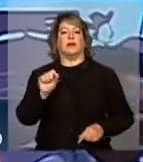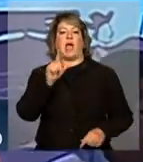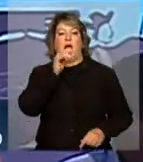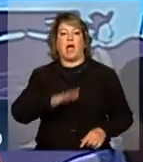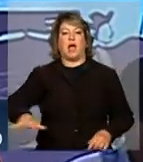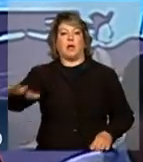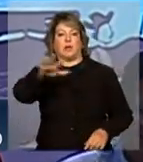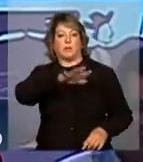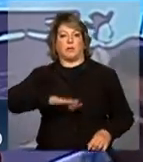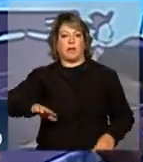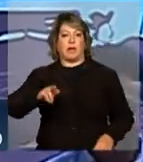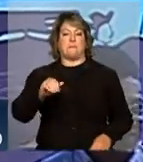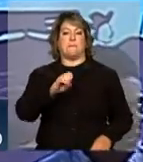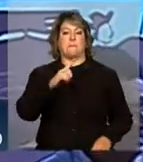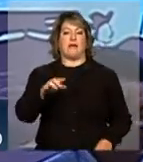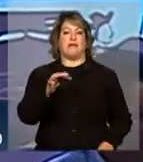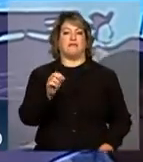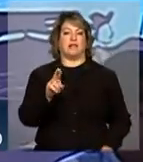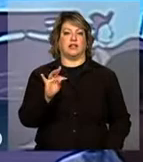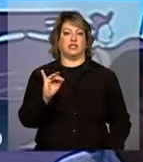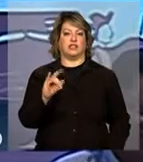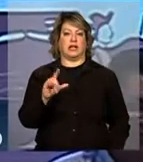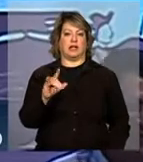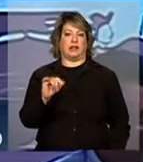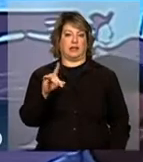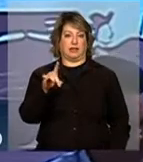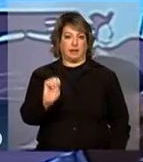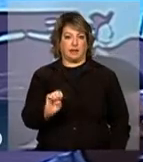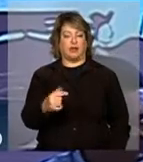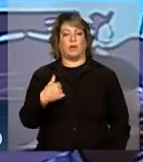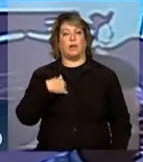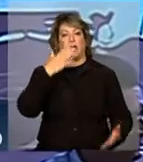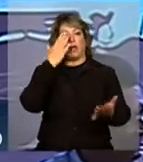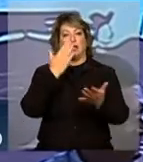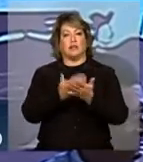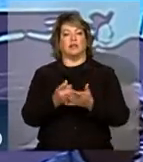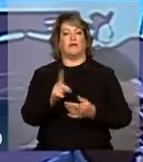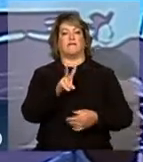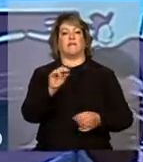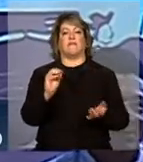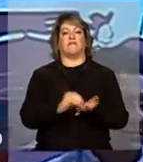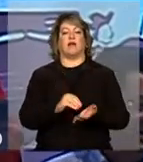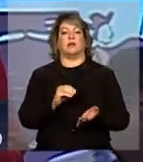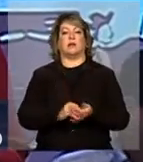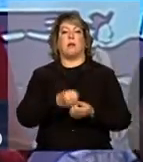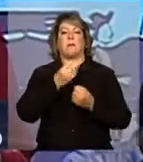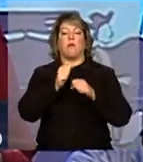fertilidade. E acredito que não vão faltar